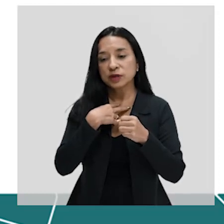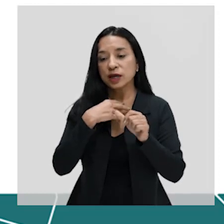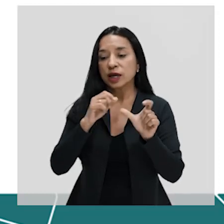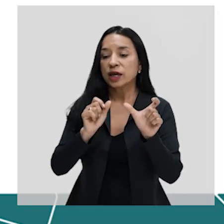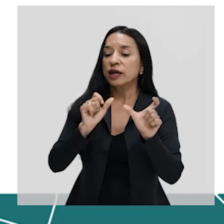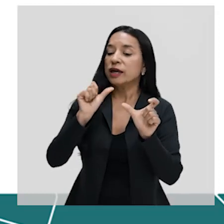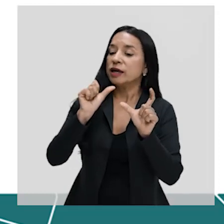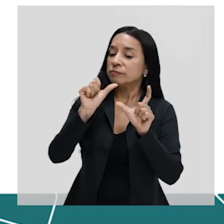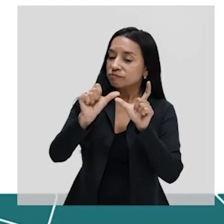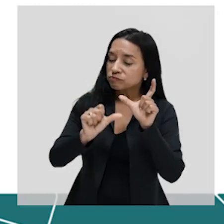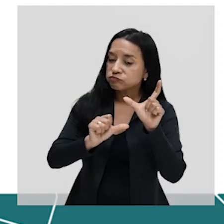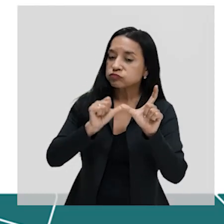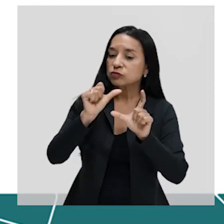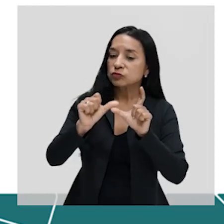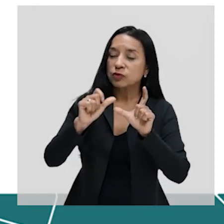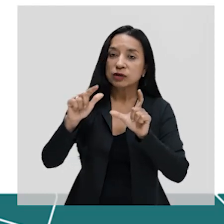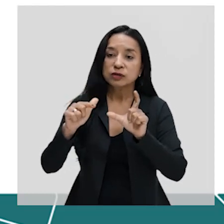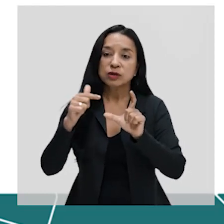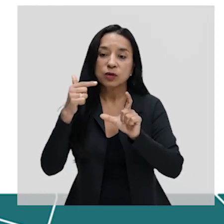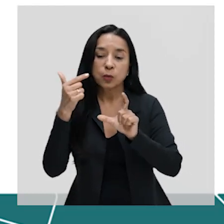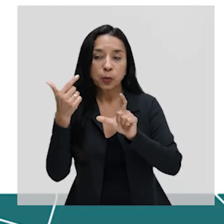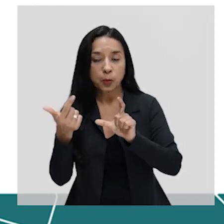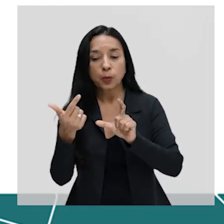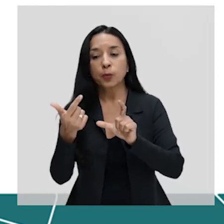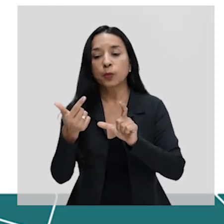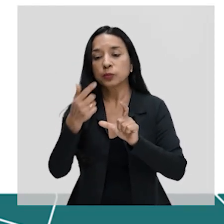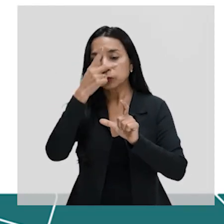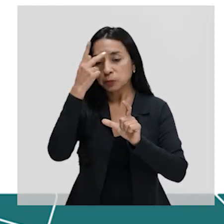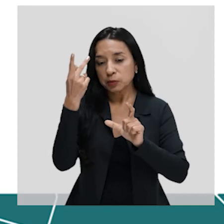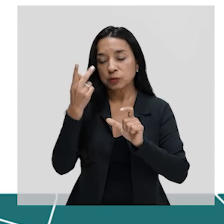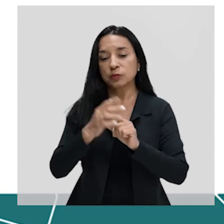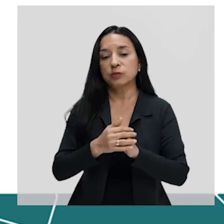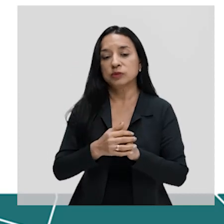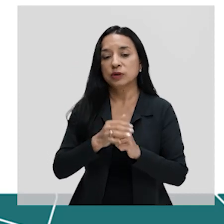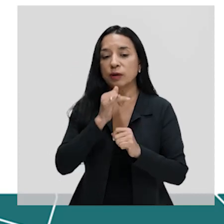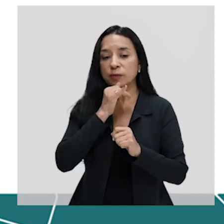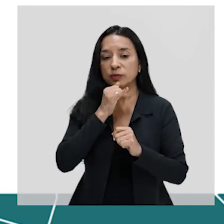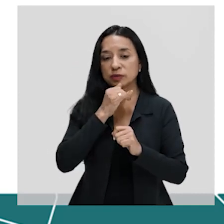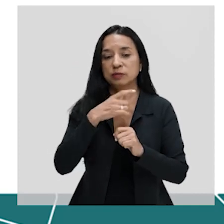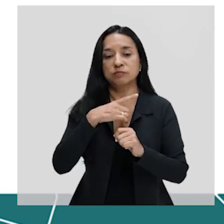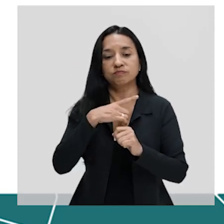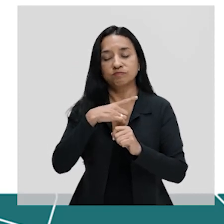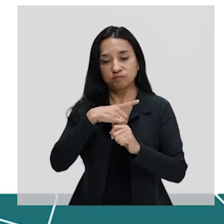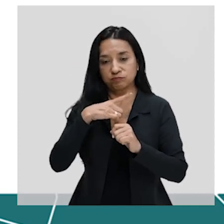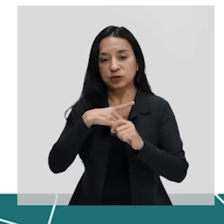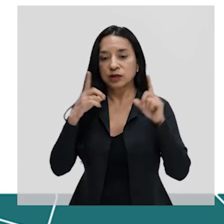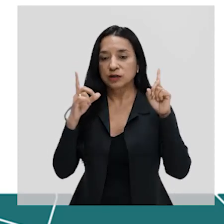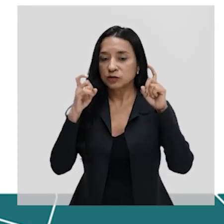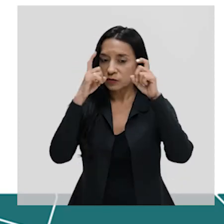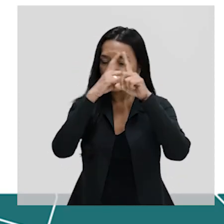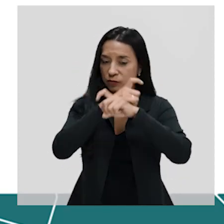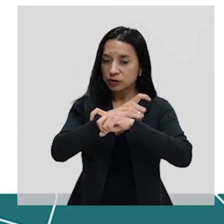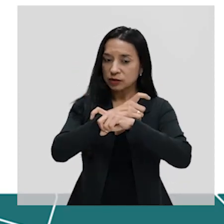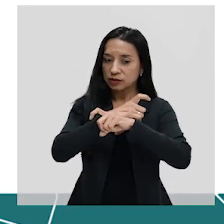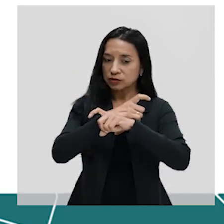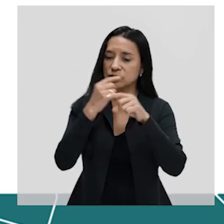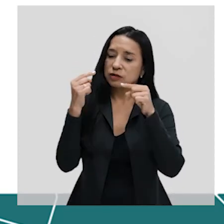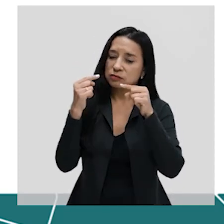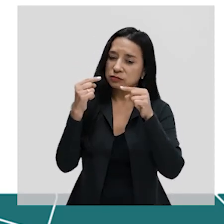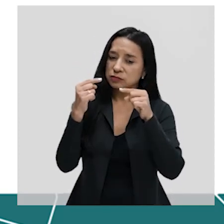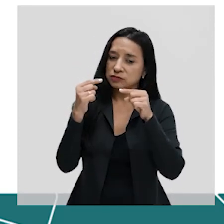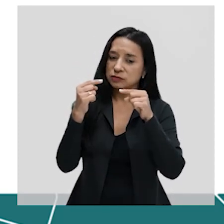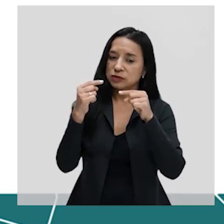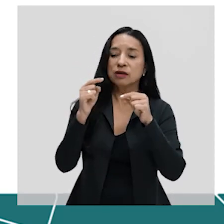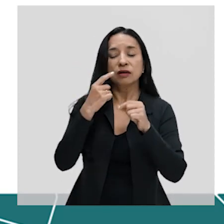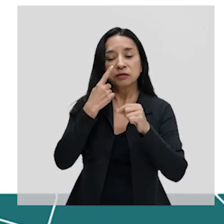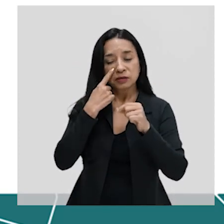conjugados em outras pessoas. Então, por exemplo, houveram dificuldades. Você vai olhar para o verbo haver aqui e ver se essa concordância